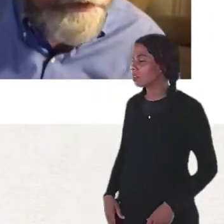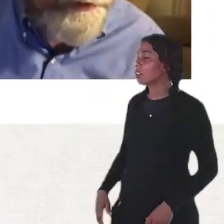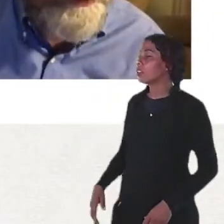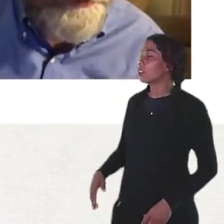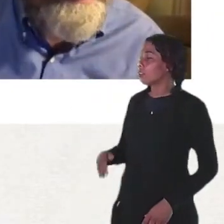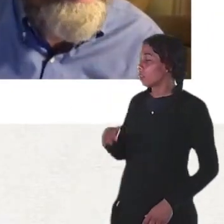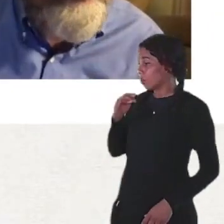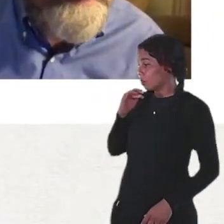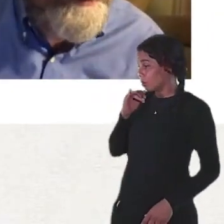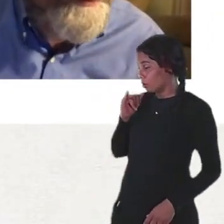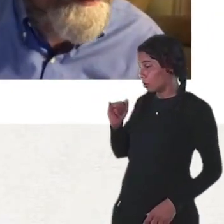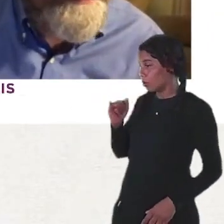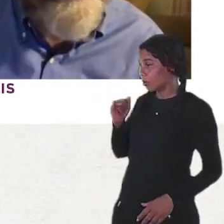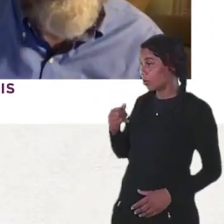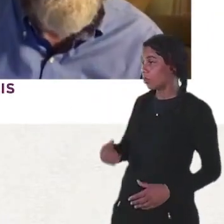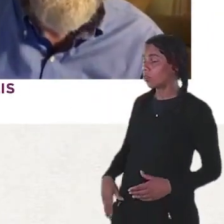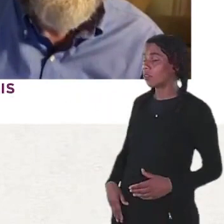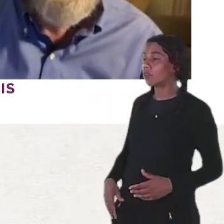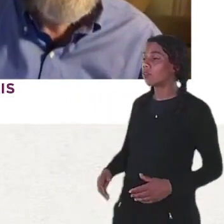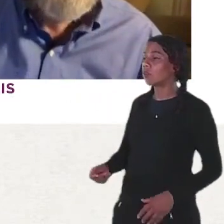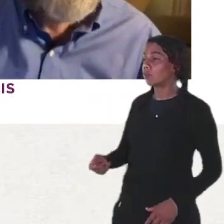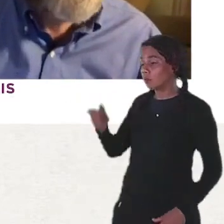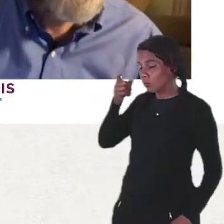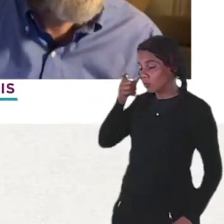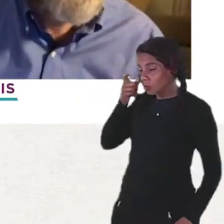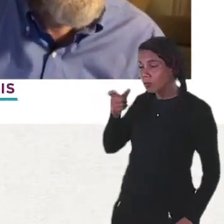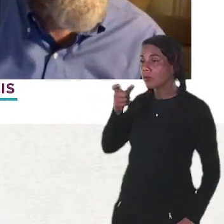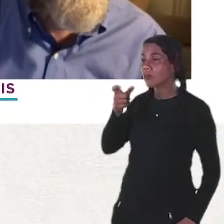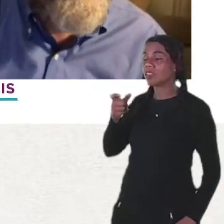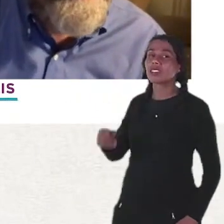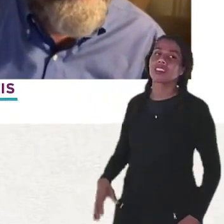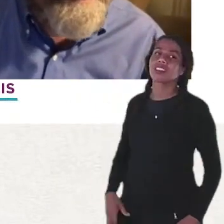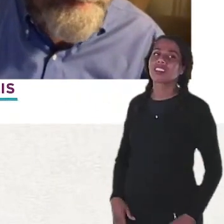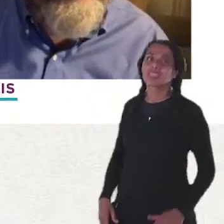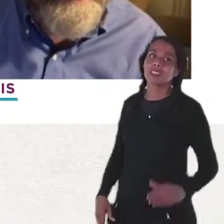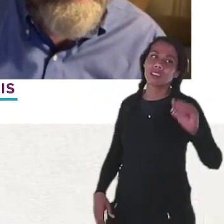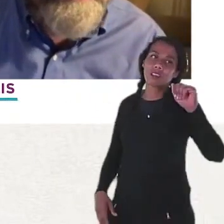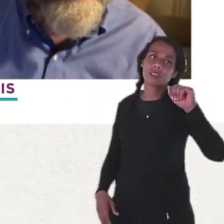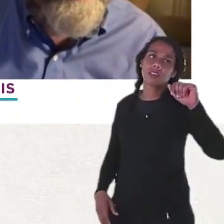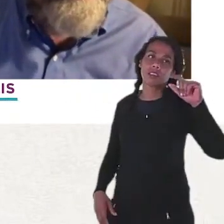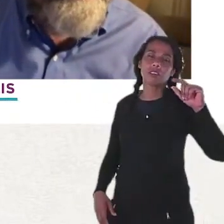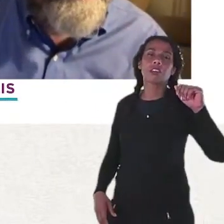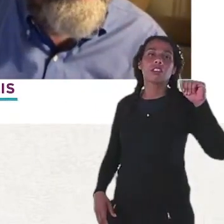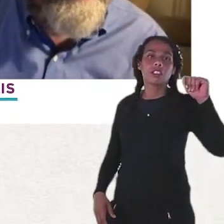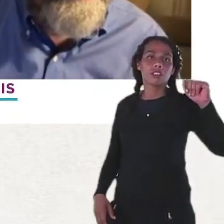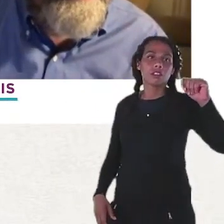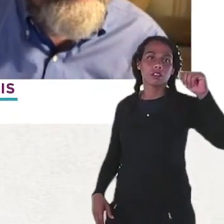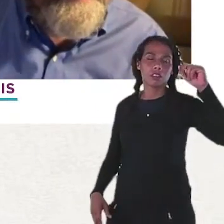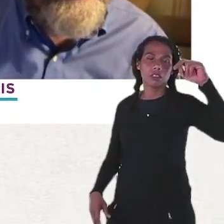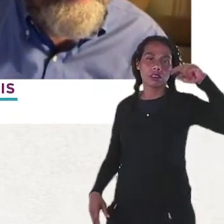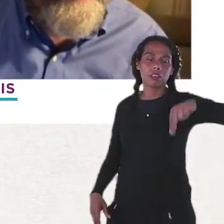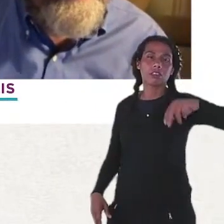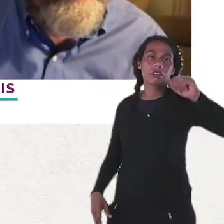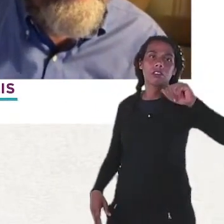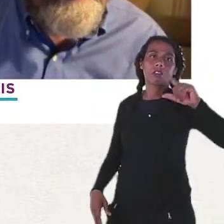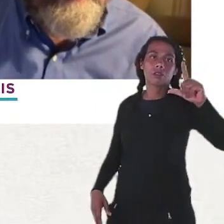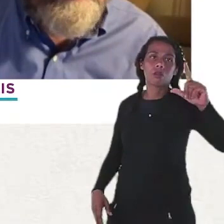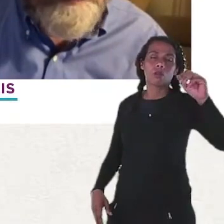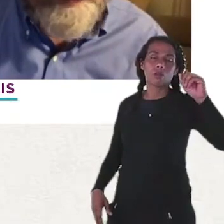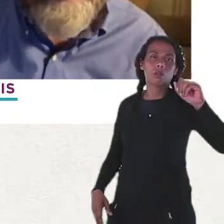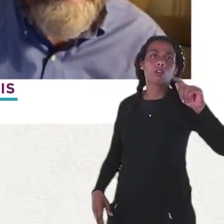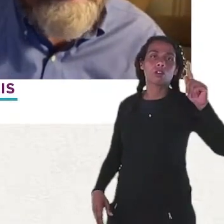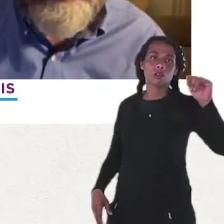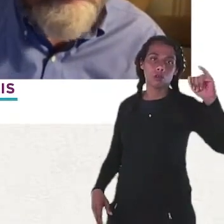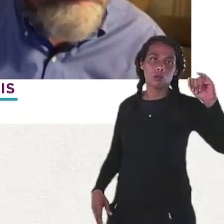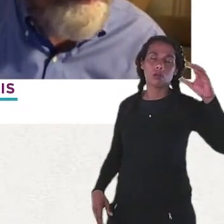O ábaco é outro sistema analógico. Analógico, claro, manual, pensamento inteiro. Eu sei fazer